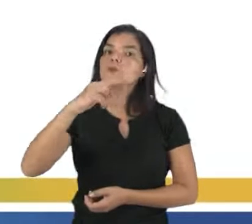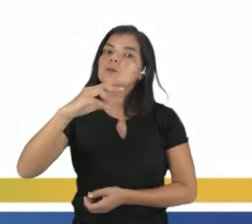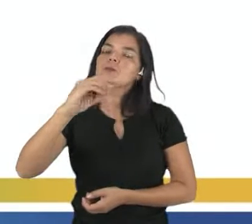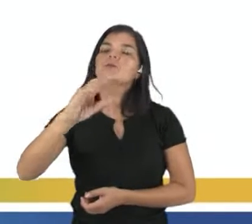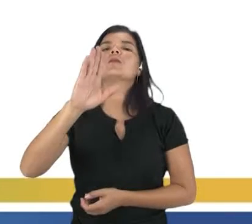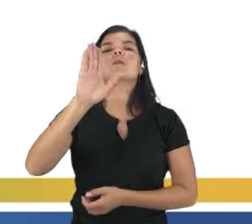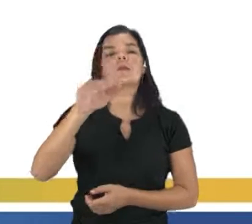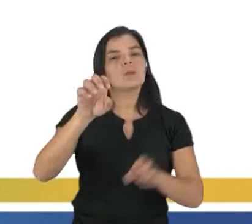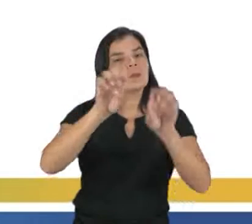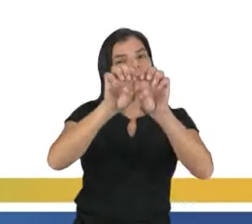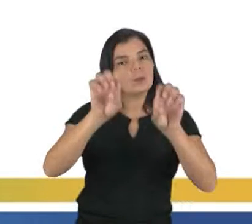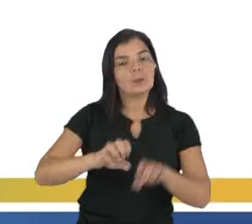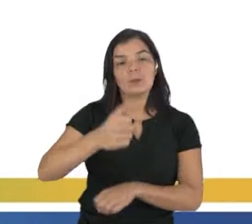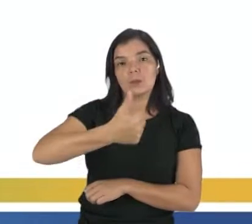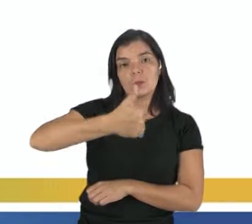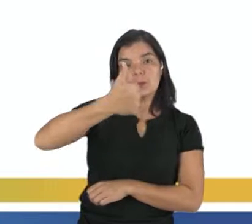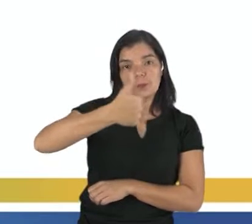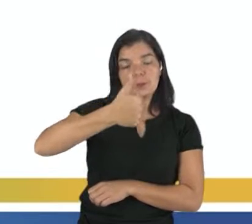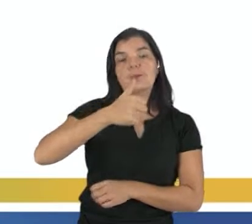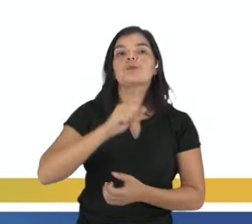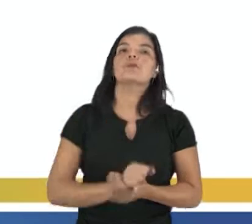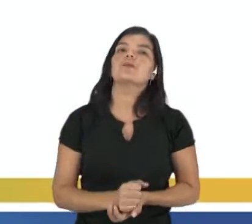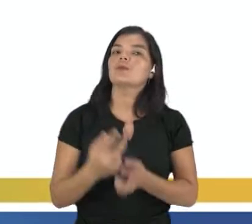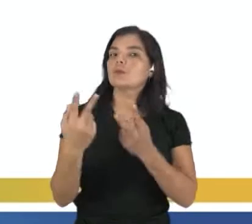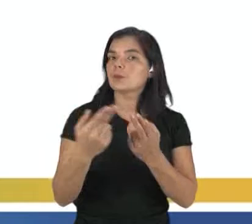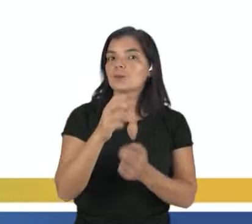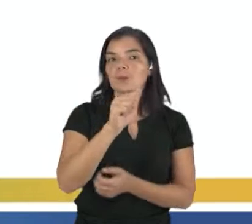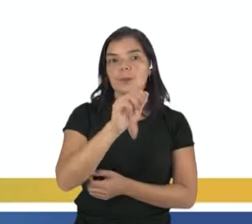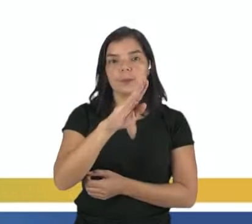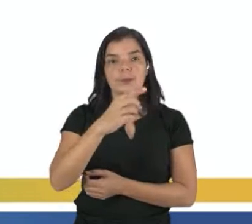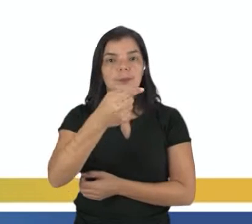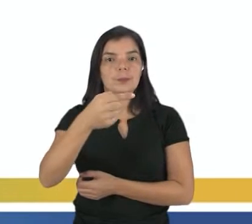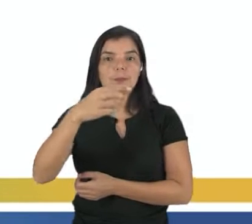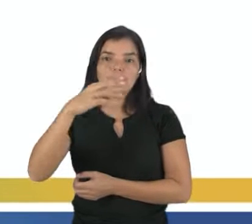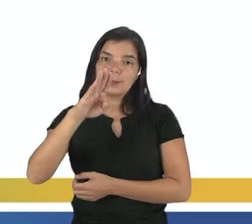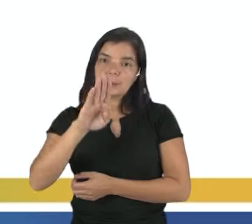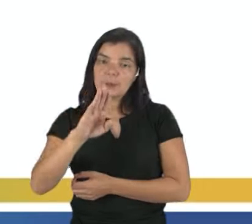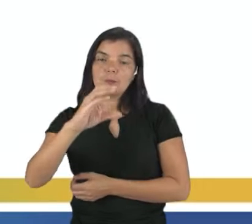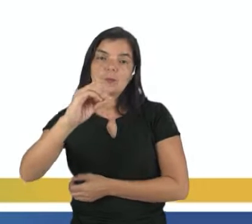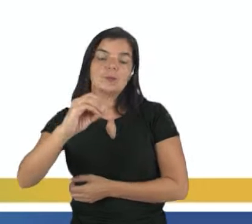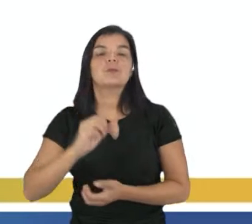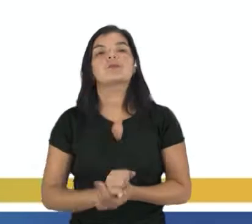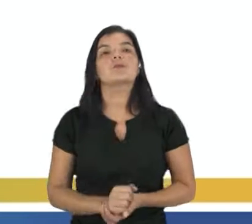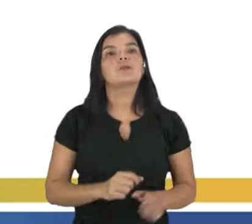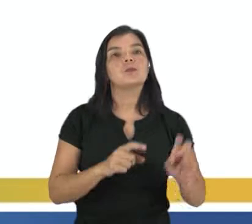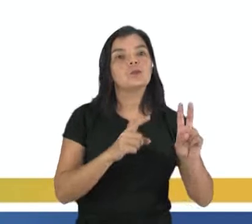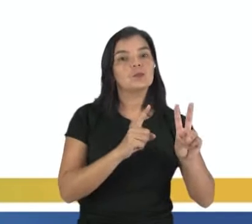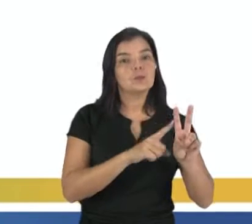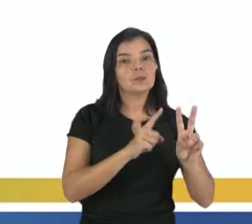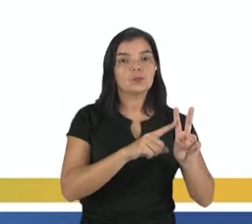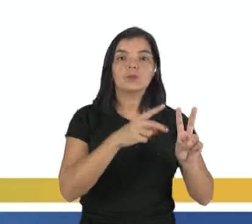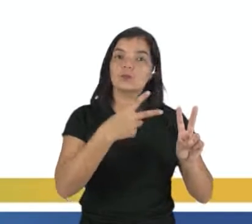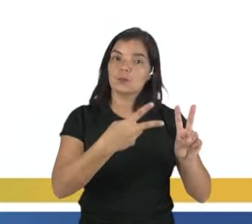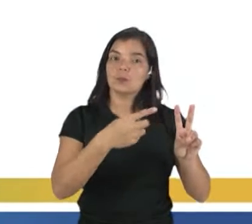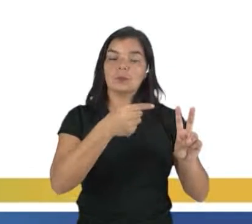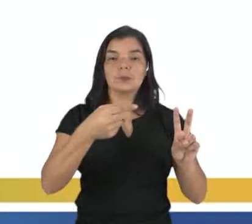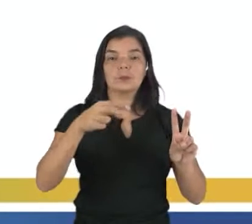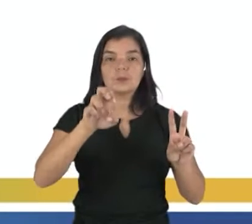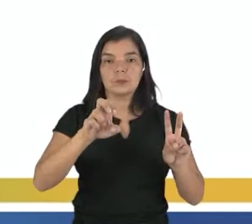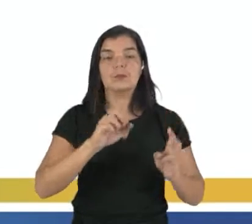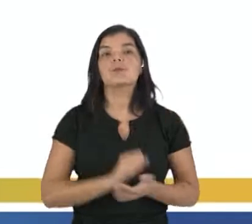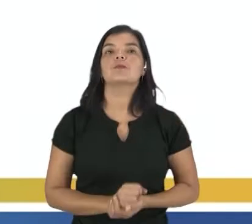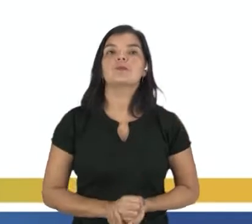do primeiro grau repare que tá na forma x + b = 0 sendo que o ar é o 2 e o Bê seria o menos